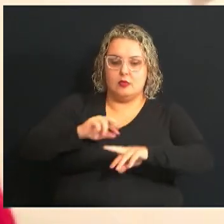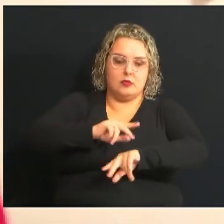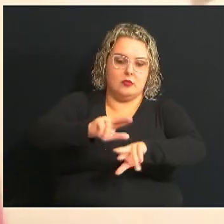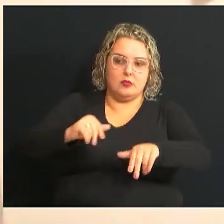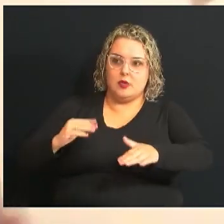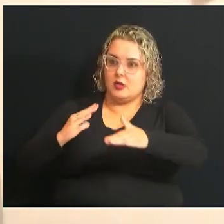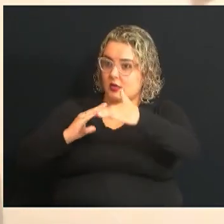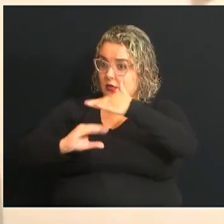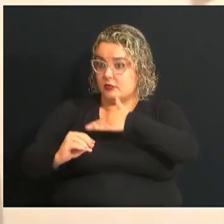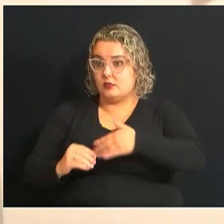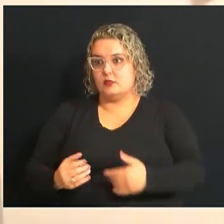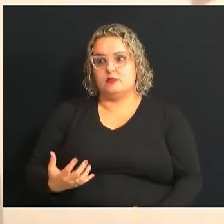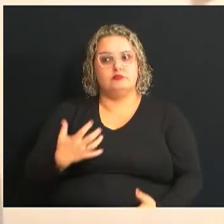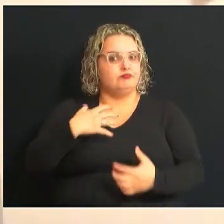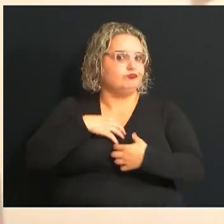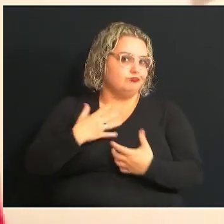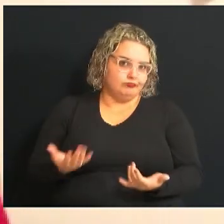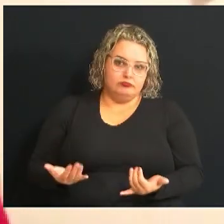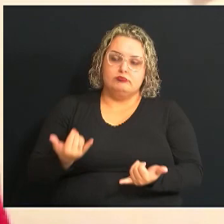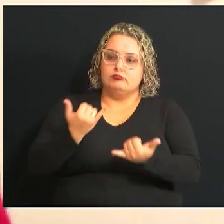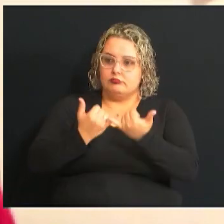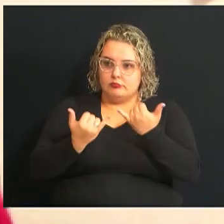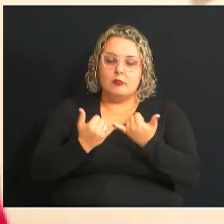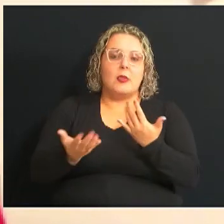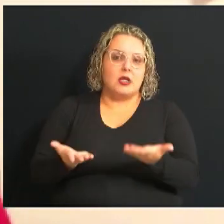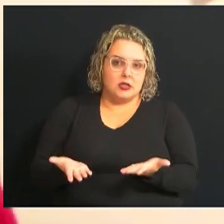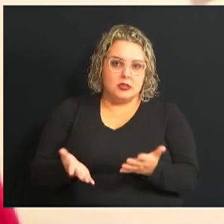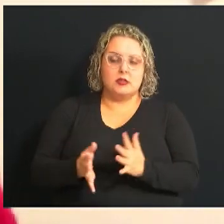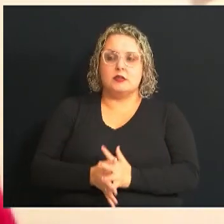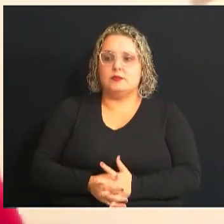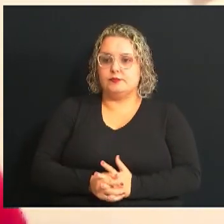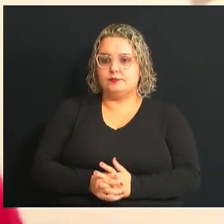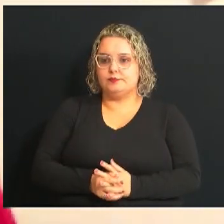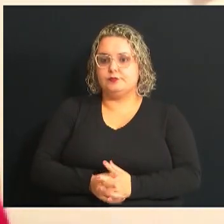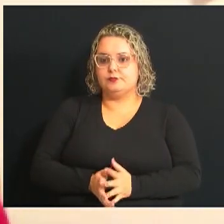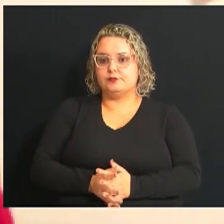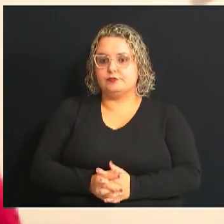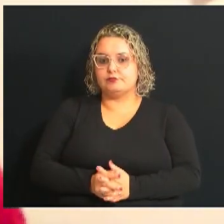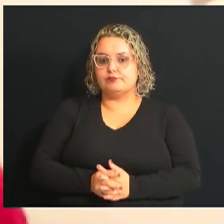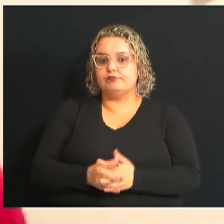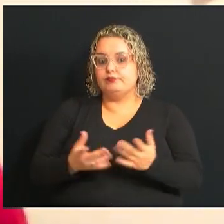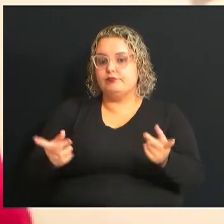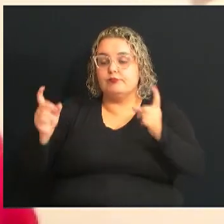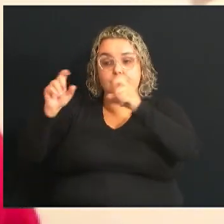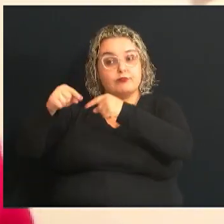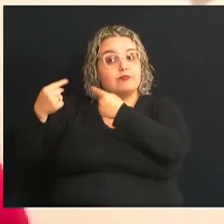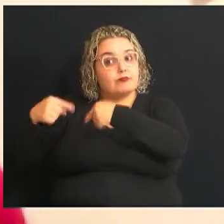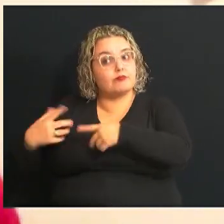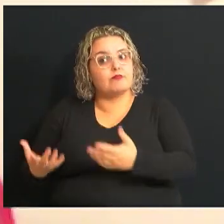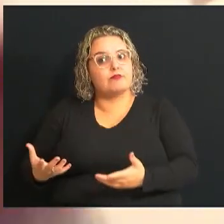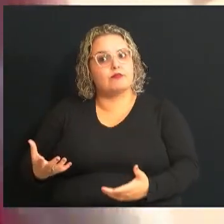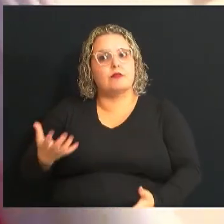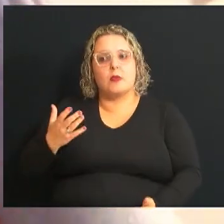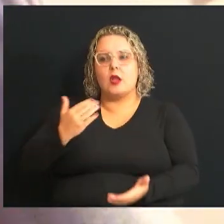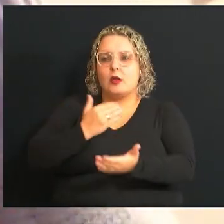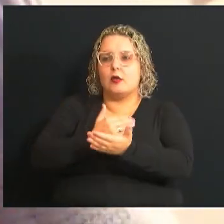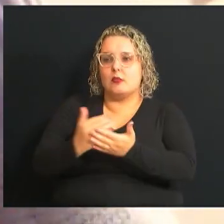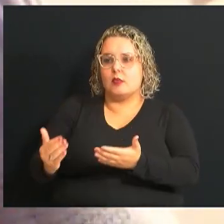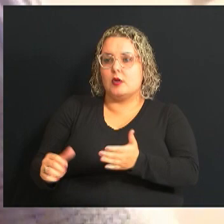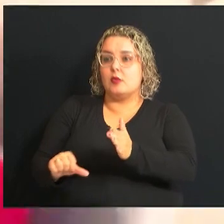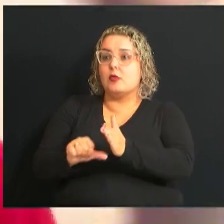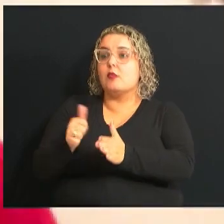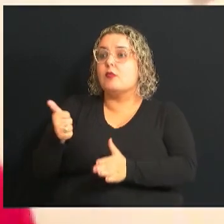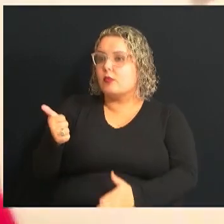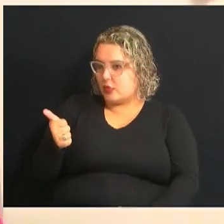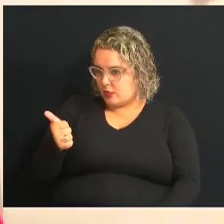porque muitos dos sentimentos são muito parecidos, mas os desafios, eu gostaria de começar citando o primeiro,